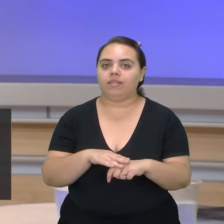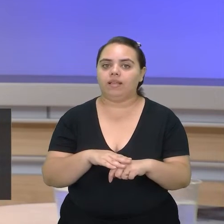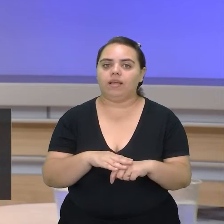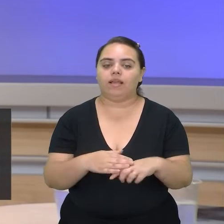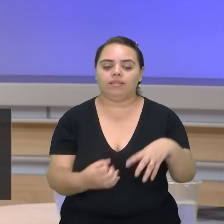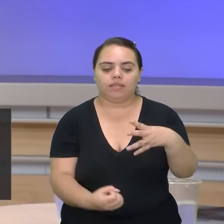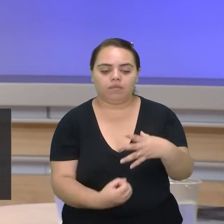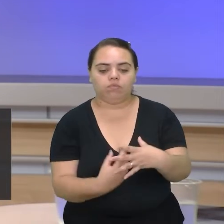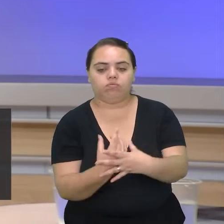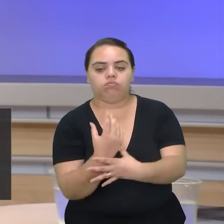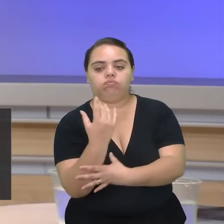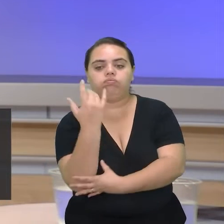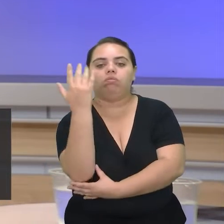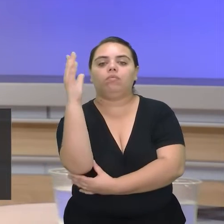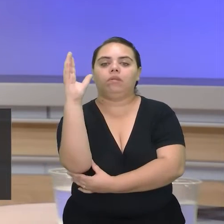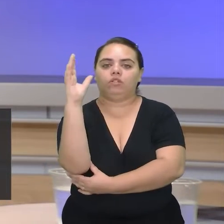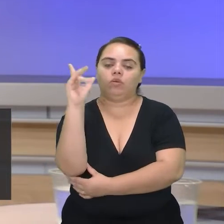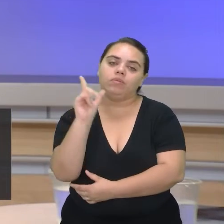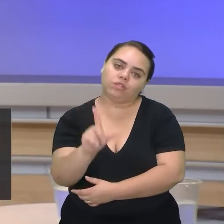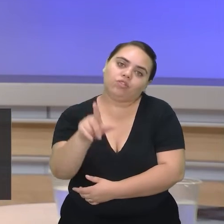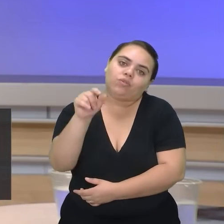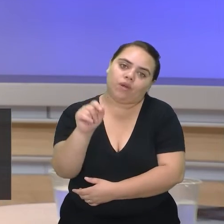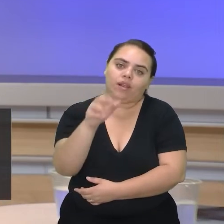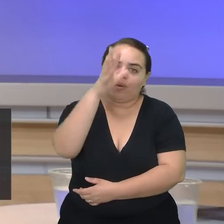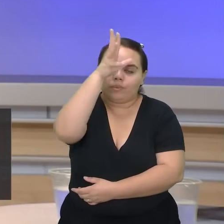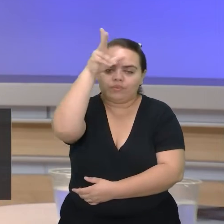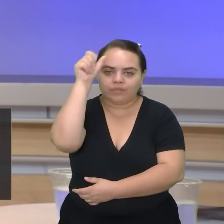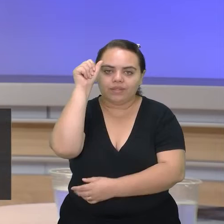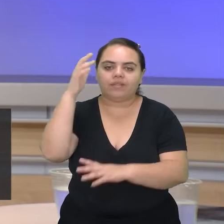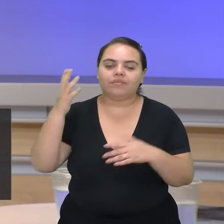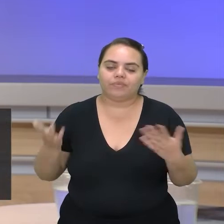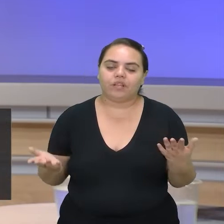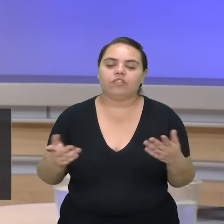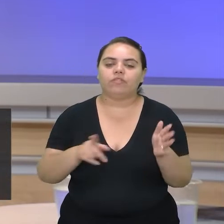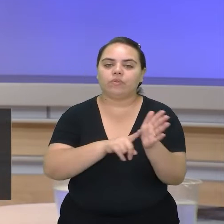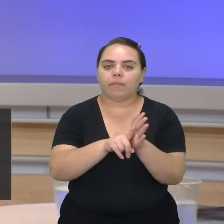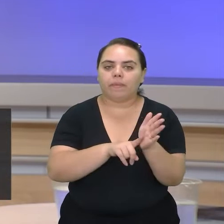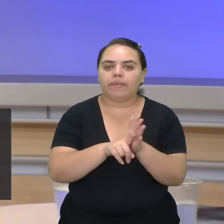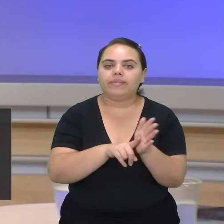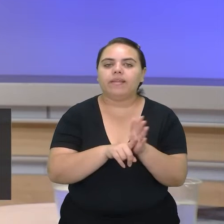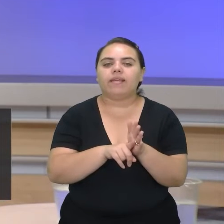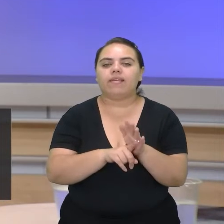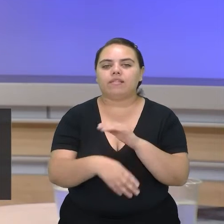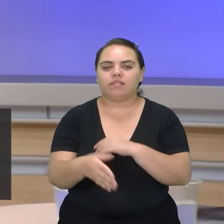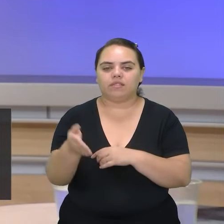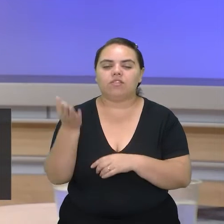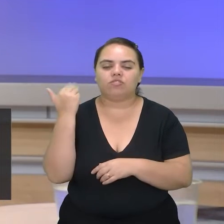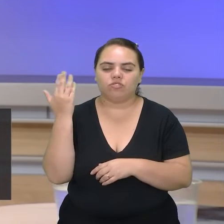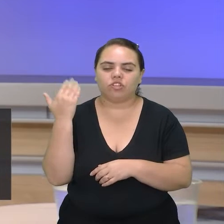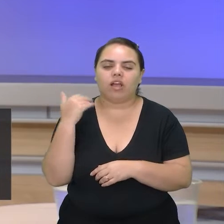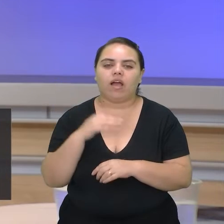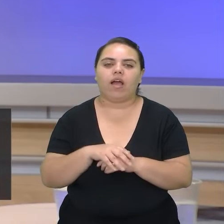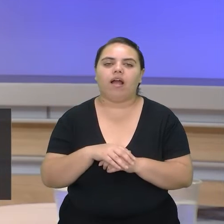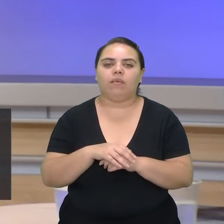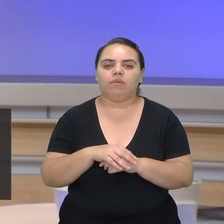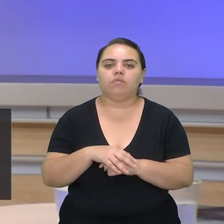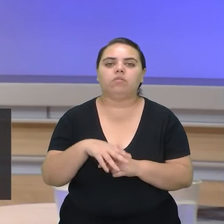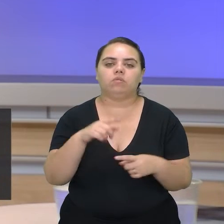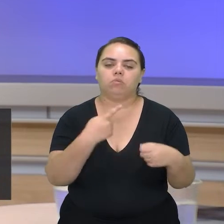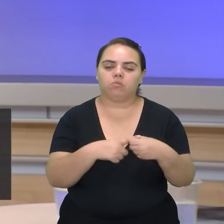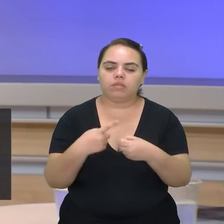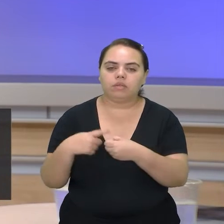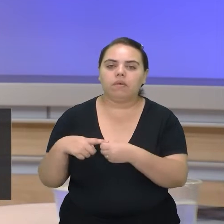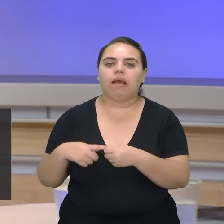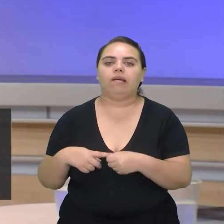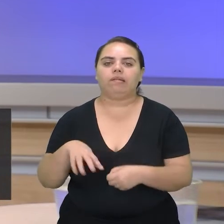por isso a gente optou pela Mata Atlântica, né? A gente fez uma pesquisa por alguns viveiros, inclusive viveiros municipais, né,